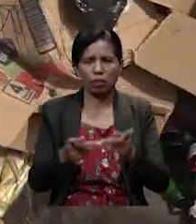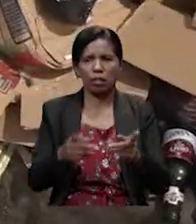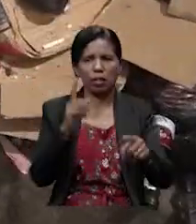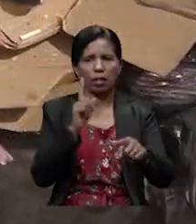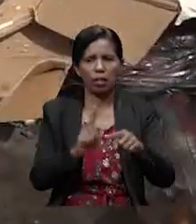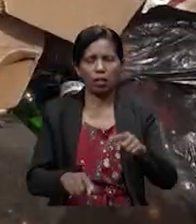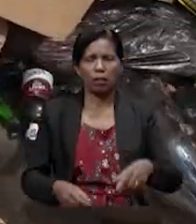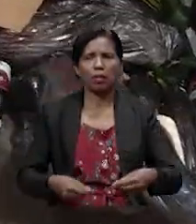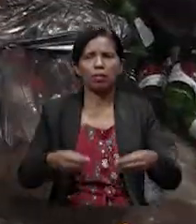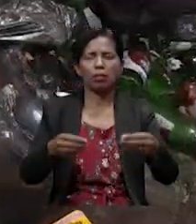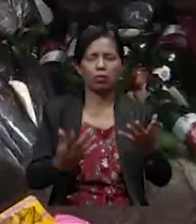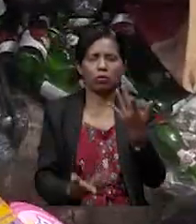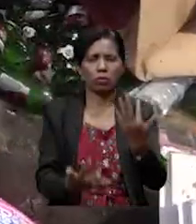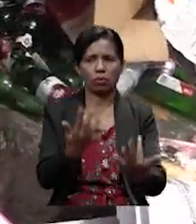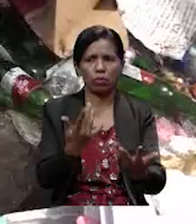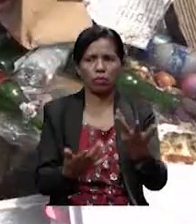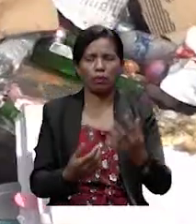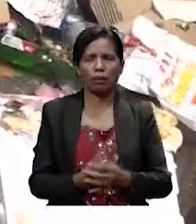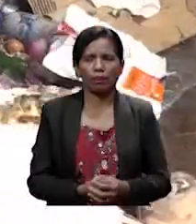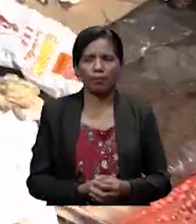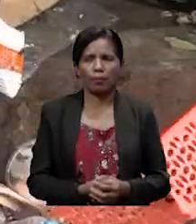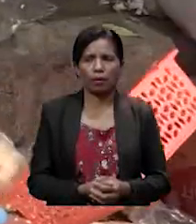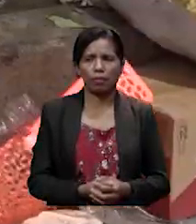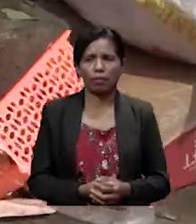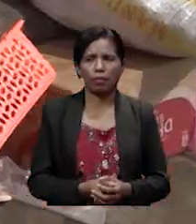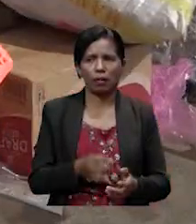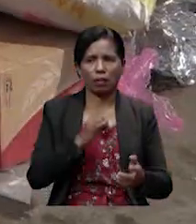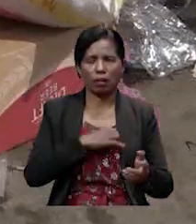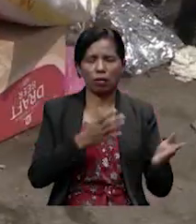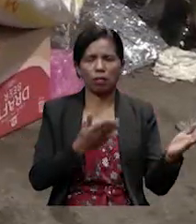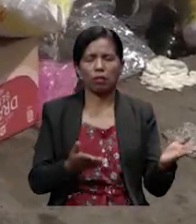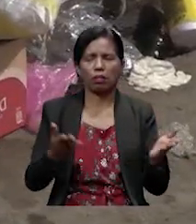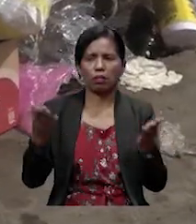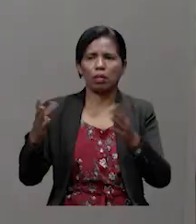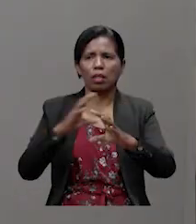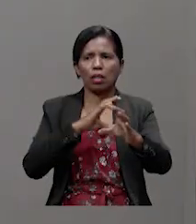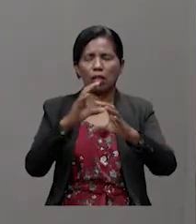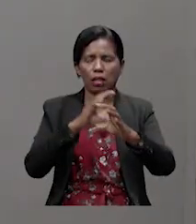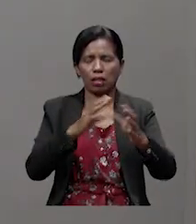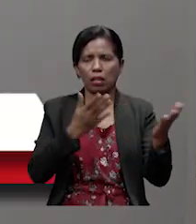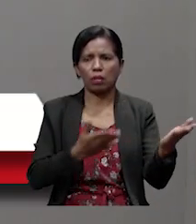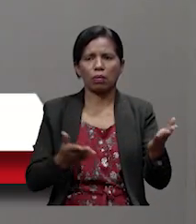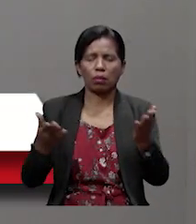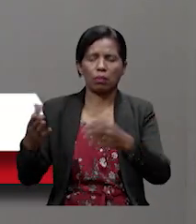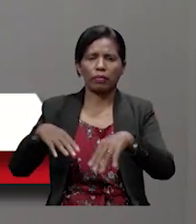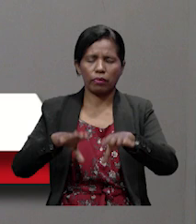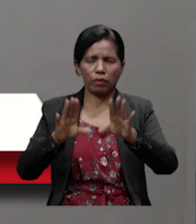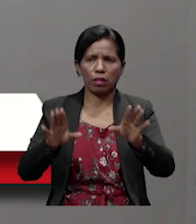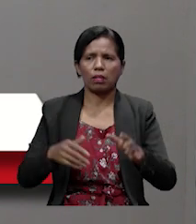label abitua ho sunu. Em primeiro lugar, tu levanta a questão do lixo, não é uma carreta cheira tu lá na ilha de Lara.